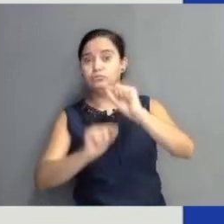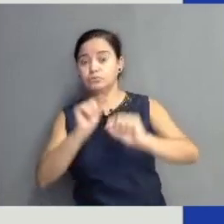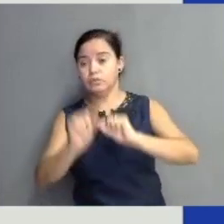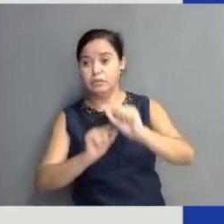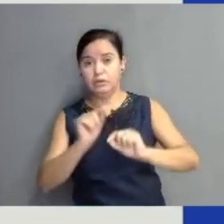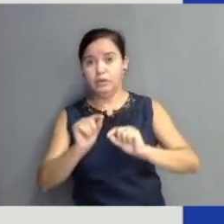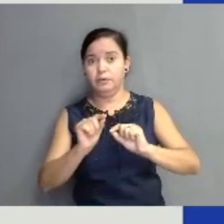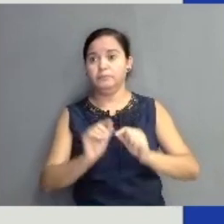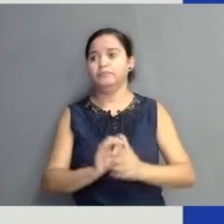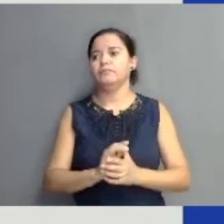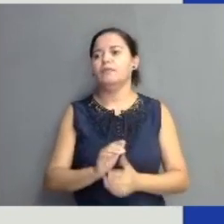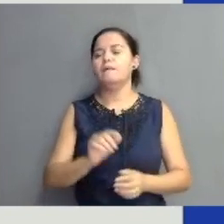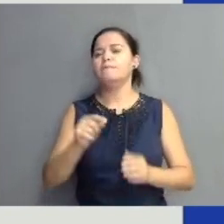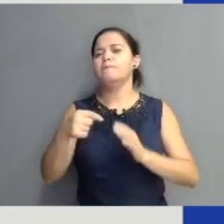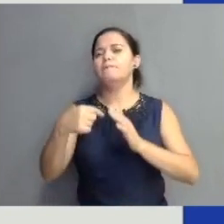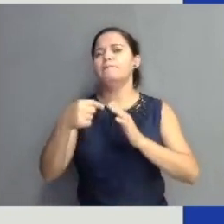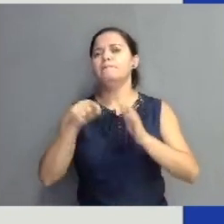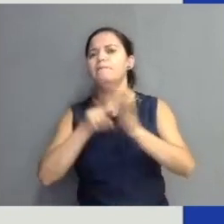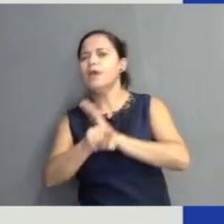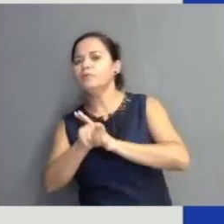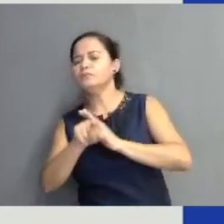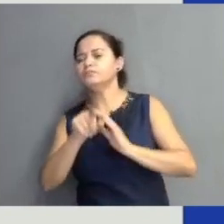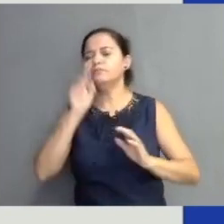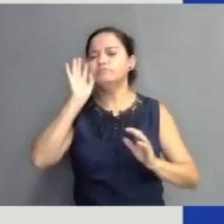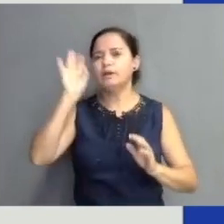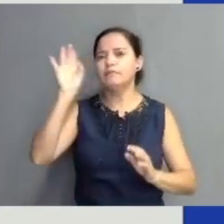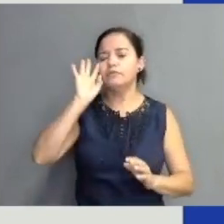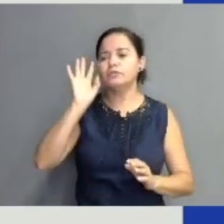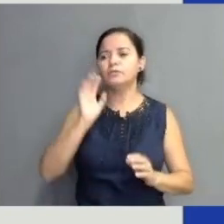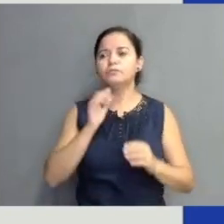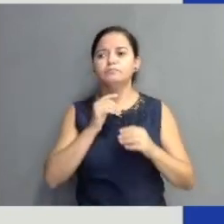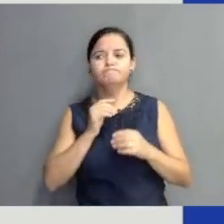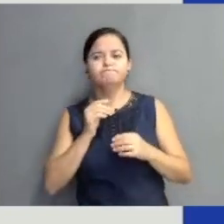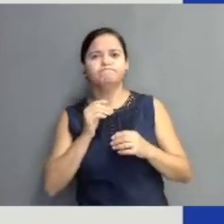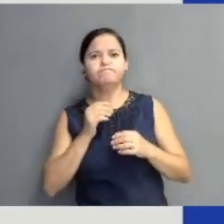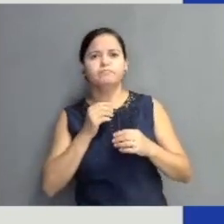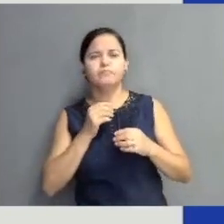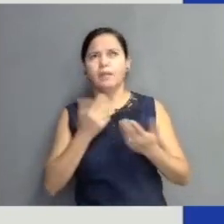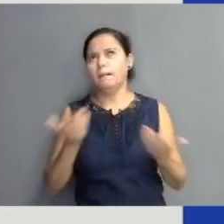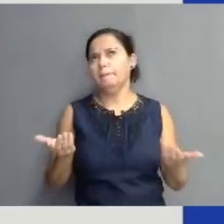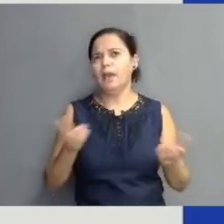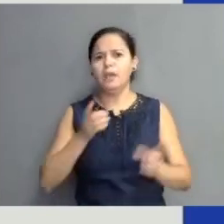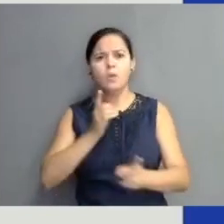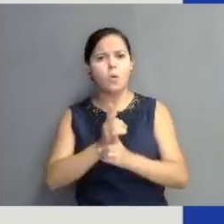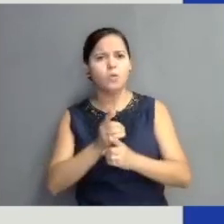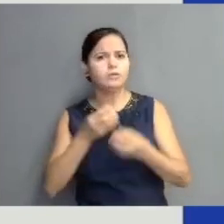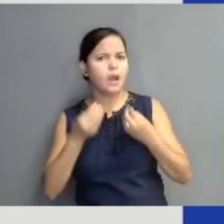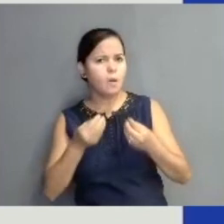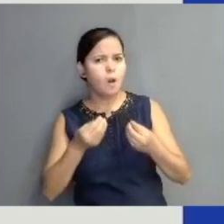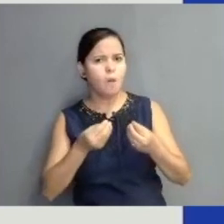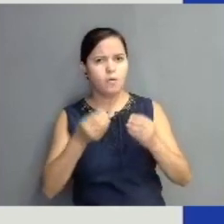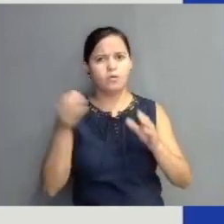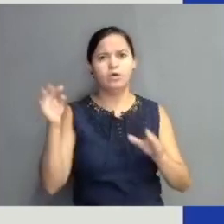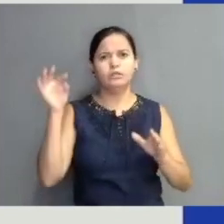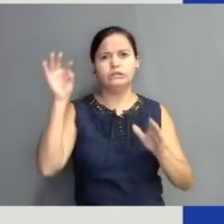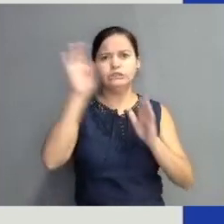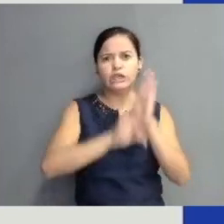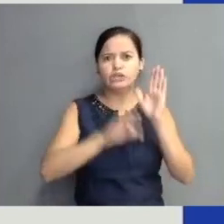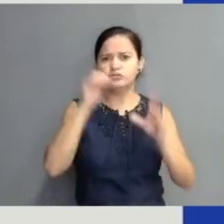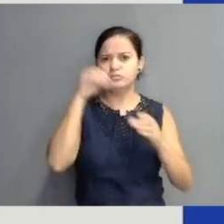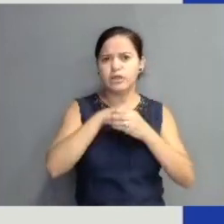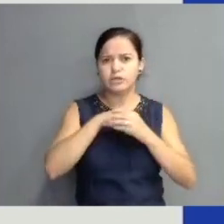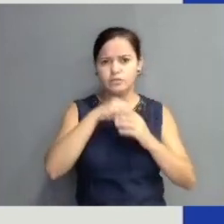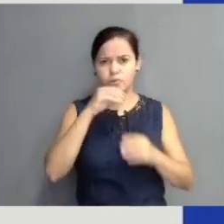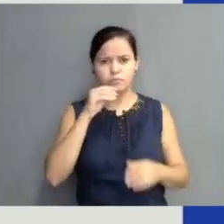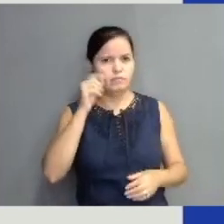Mas vem aquela perguntinha para a gente. Mas como encontrar a ideia principal de um texto? Já pensou? Para isso,